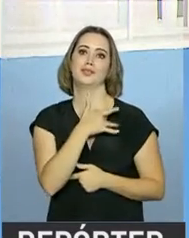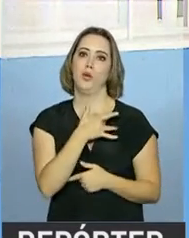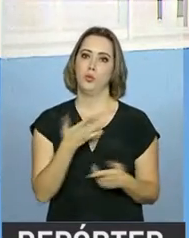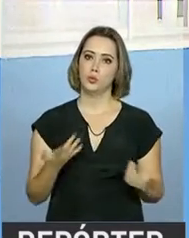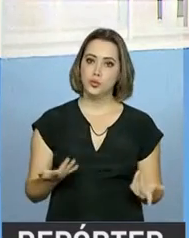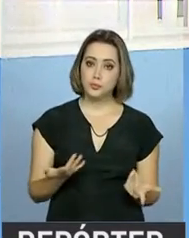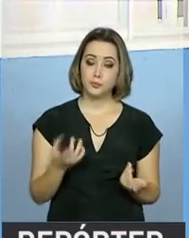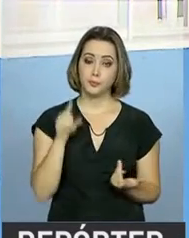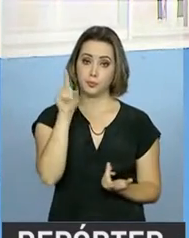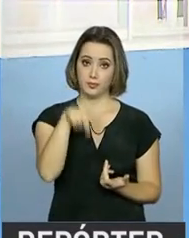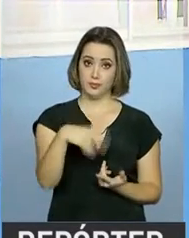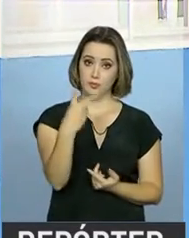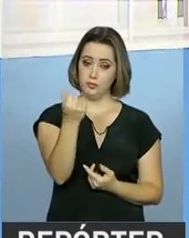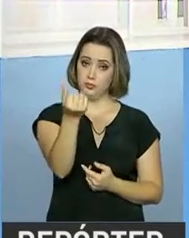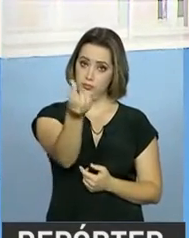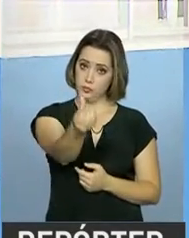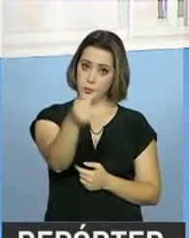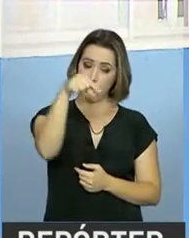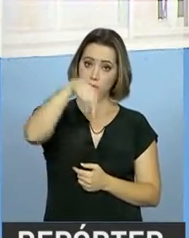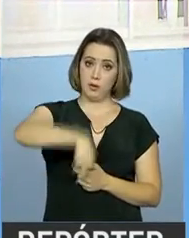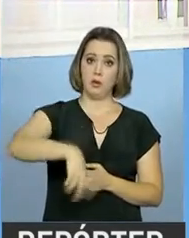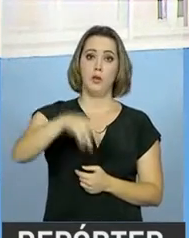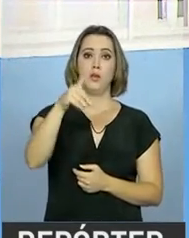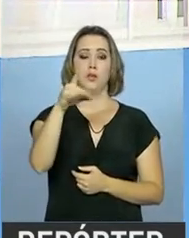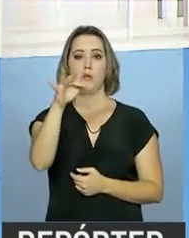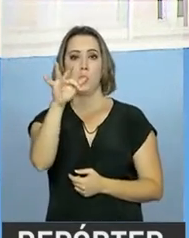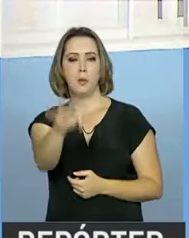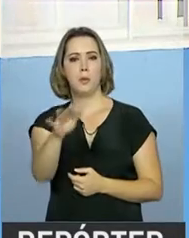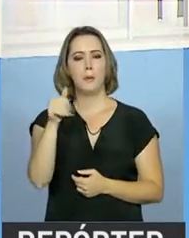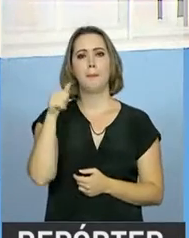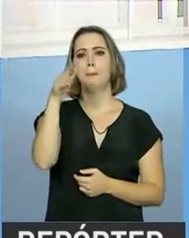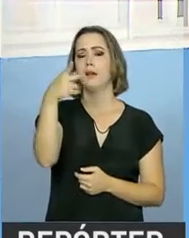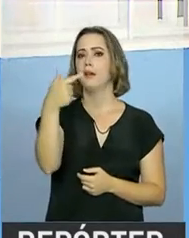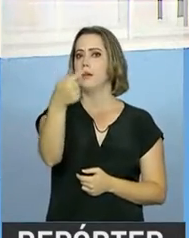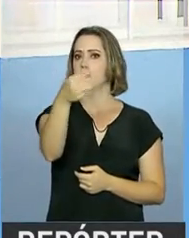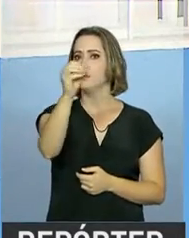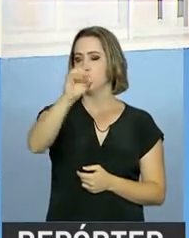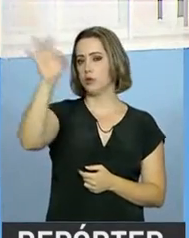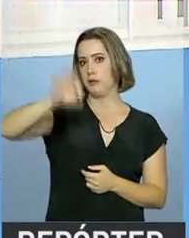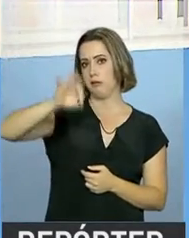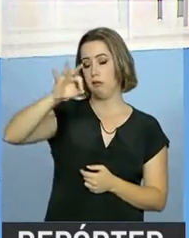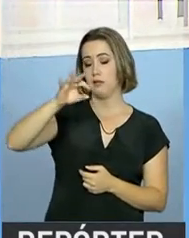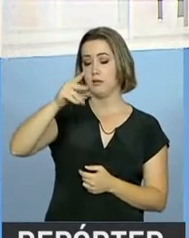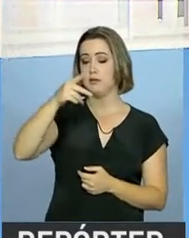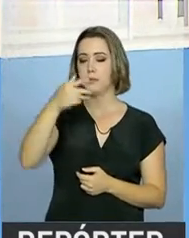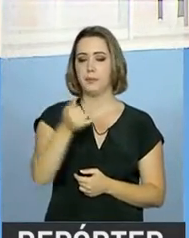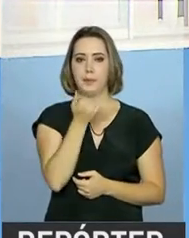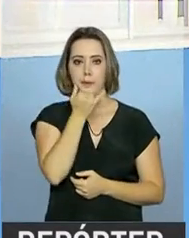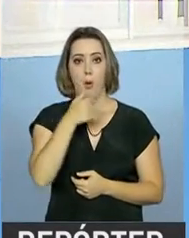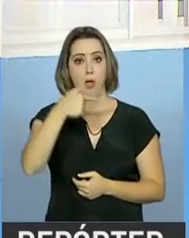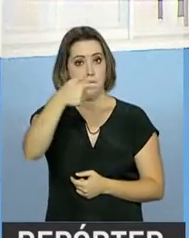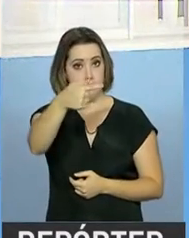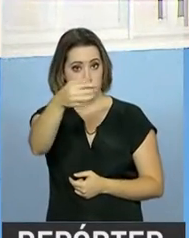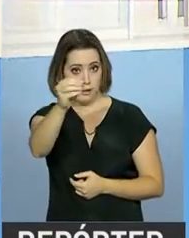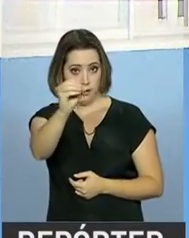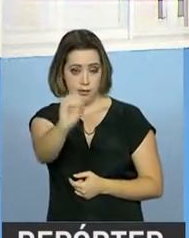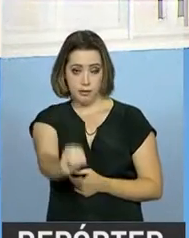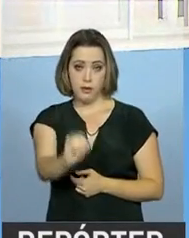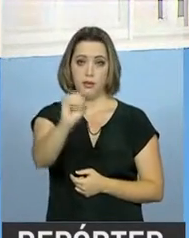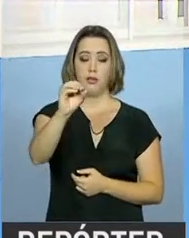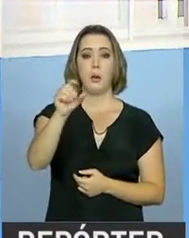em 2016 aqui no distrito federal mais de 70 pessoas se inscreveram para serem padrinhos